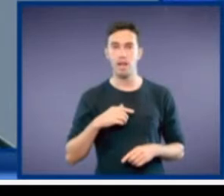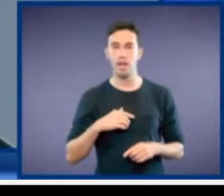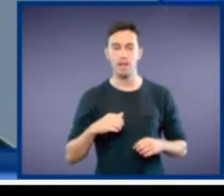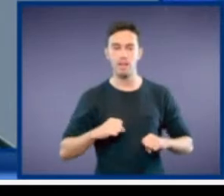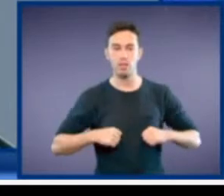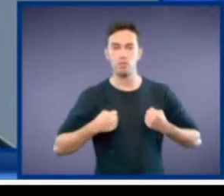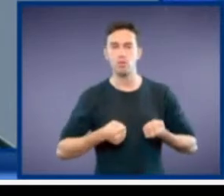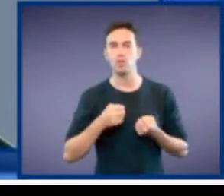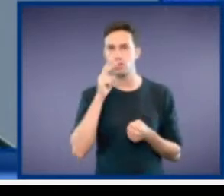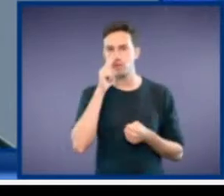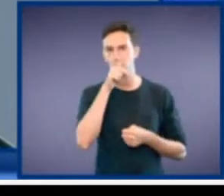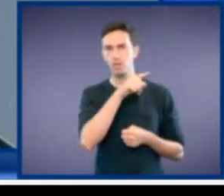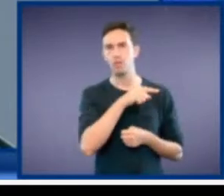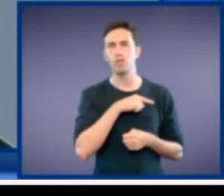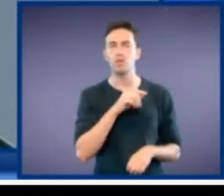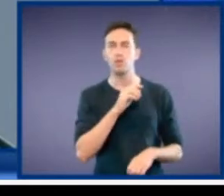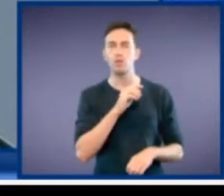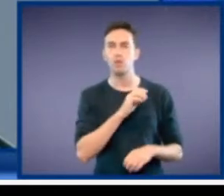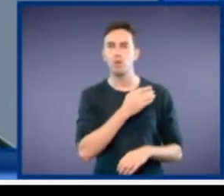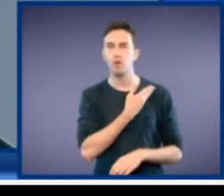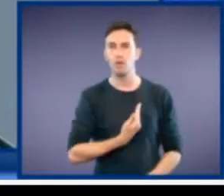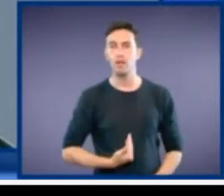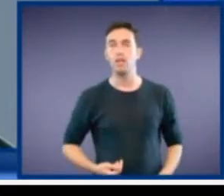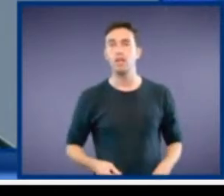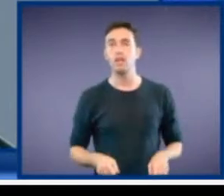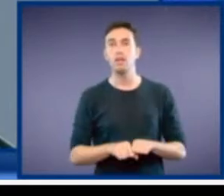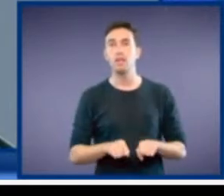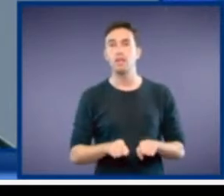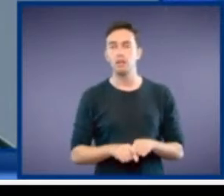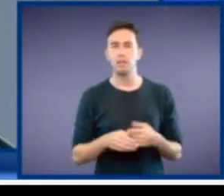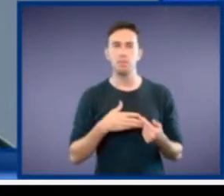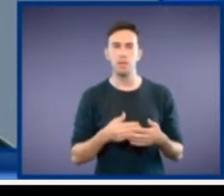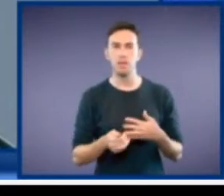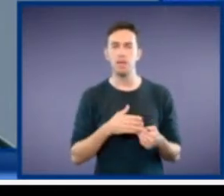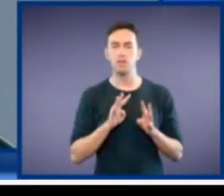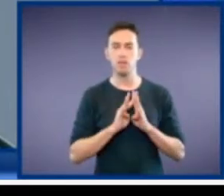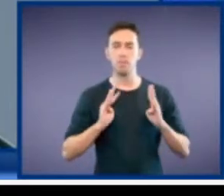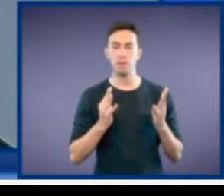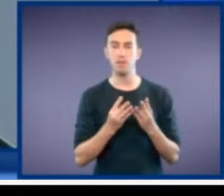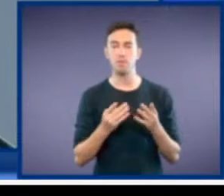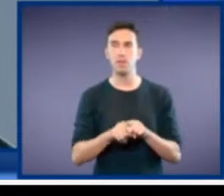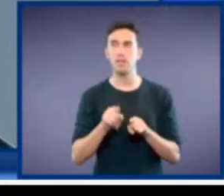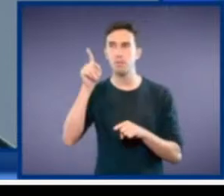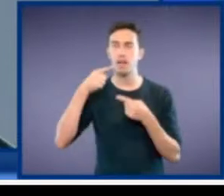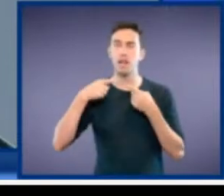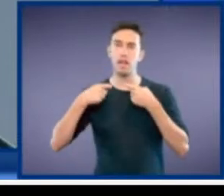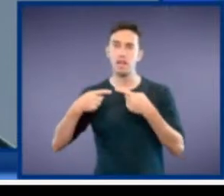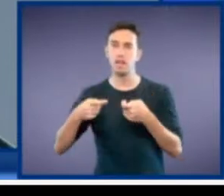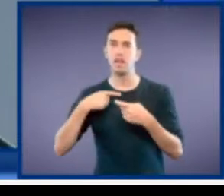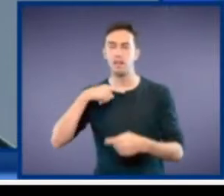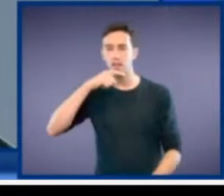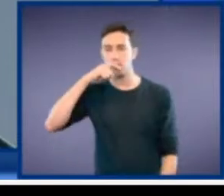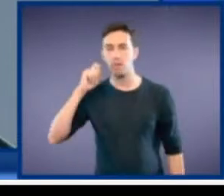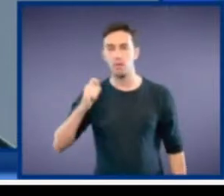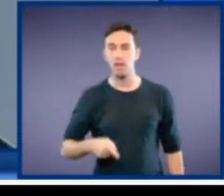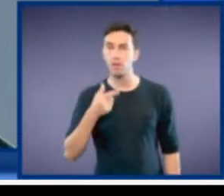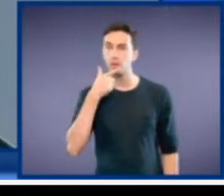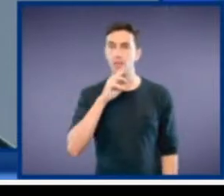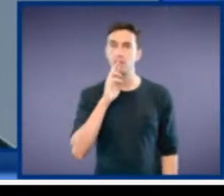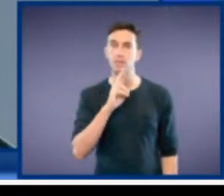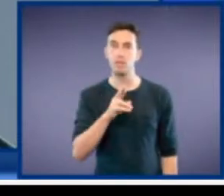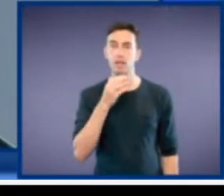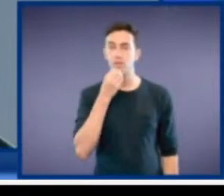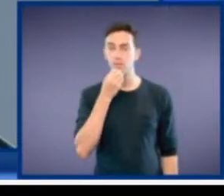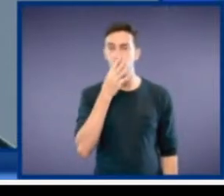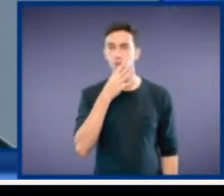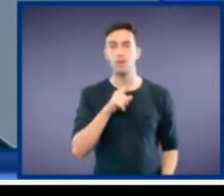com a pandemia, mesmo com a guerra da Ucrânia, nós temos resultados impressionantes ao chegar no final desse ano. O PIB, que no começo do